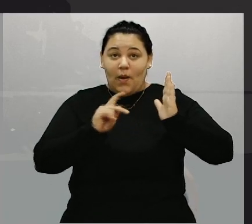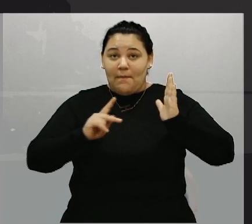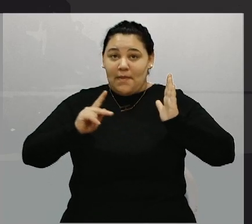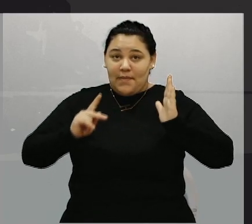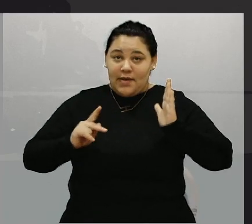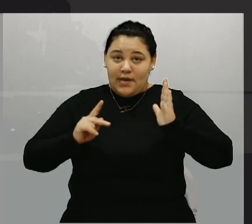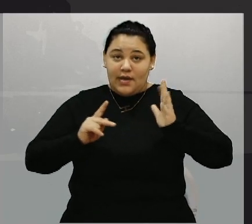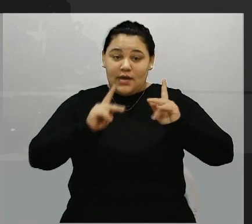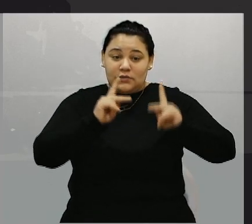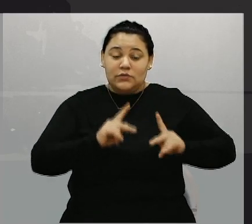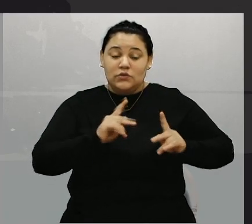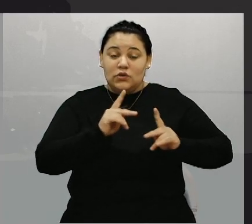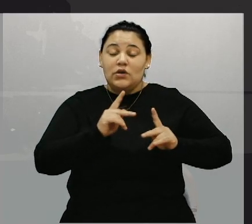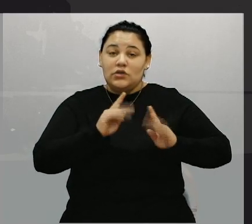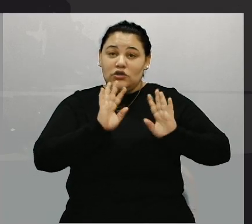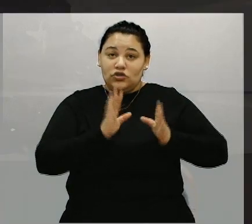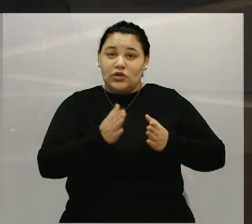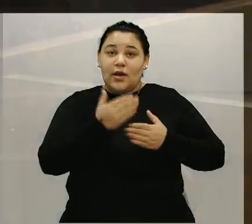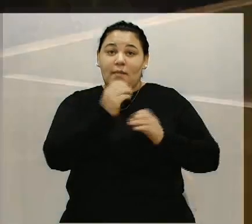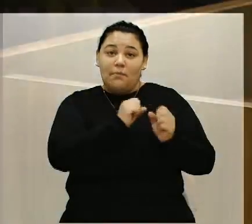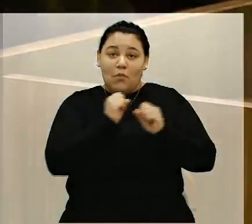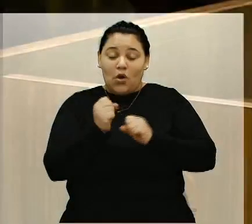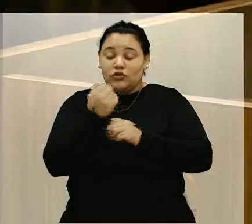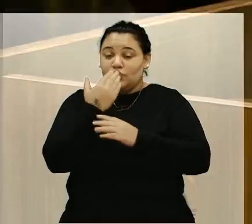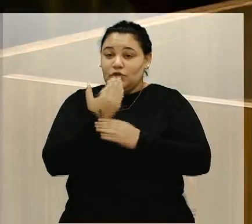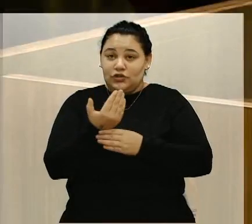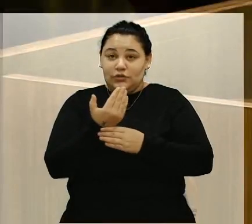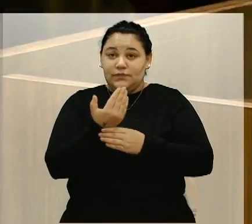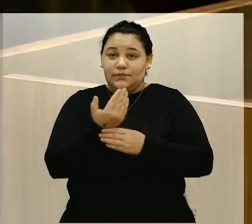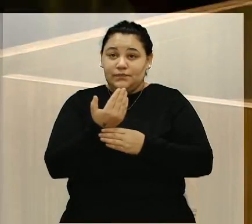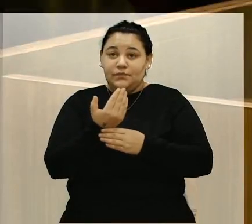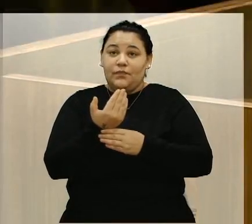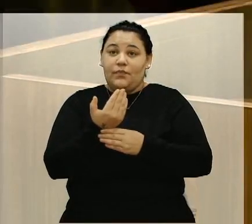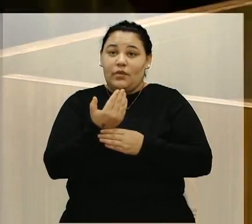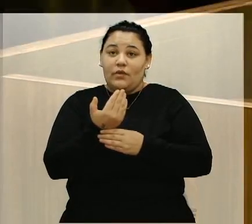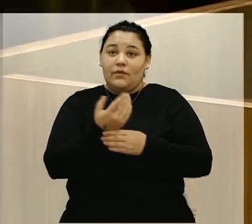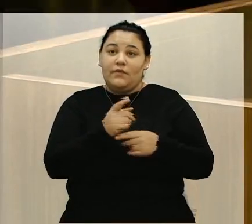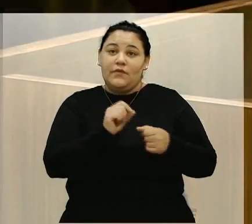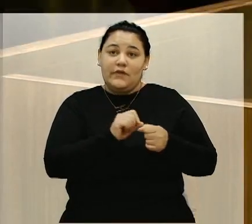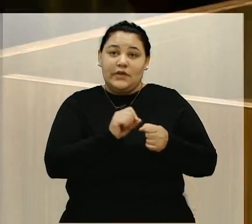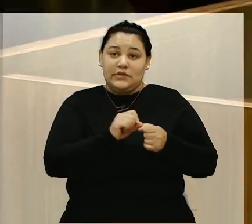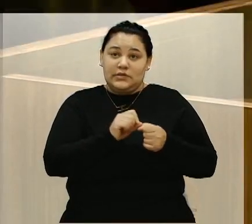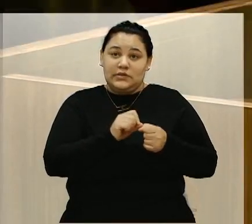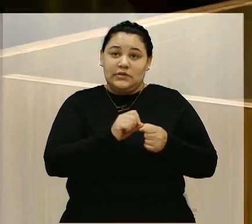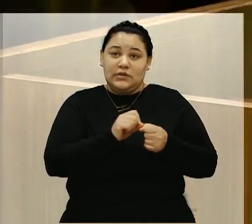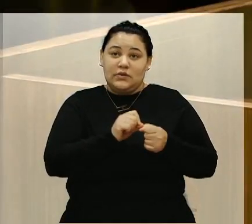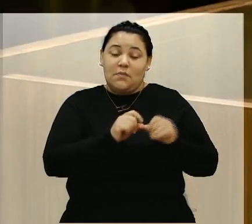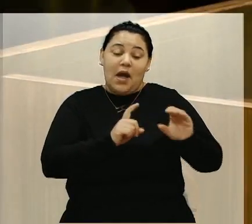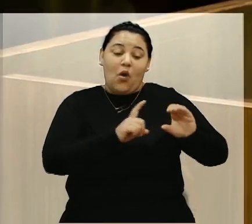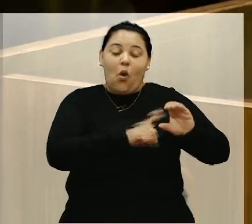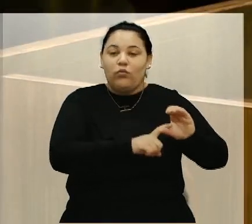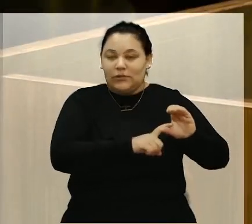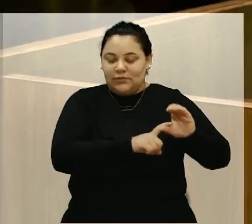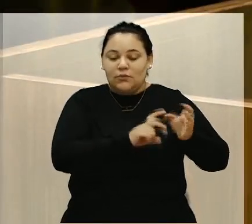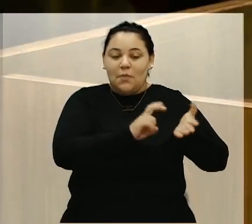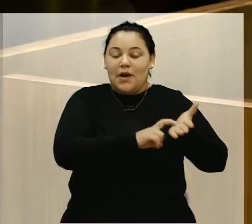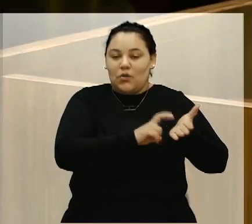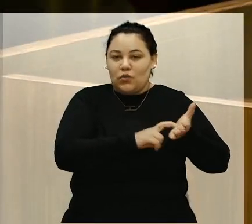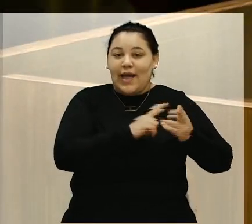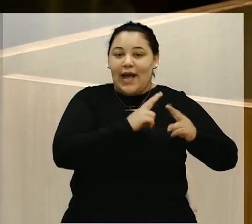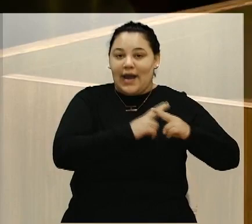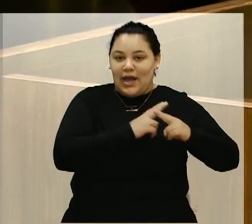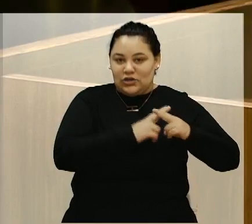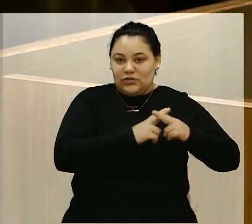já podem solicitar para a Caixa, vai ser feito via uma conta, se a pessoa já tem conta na Caixa,